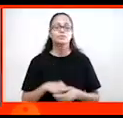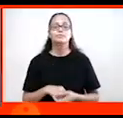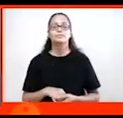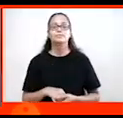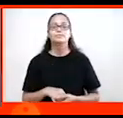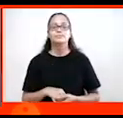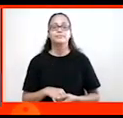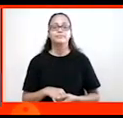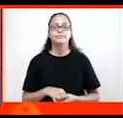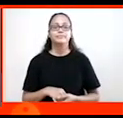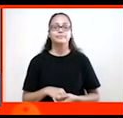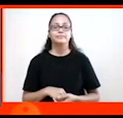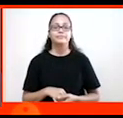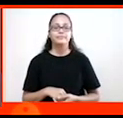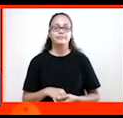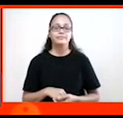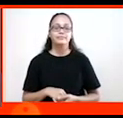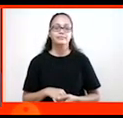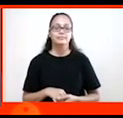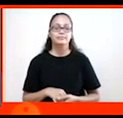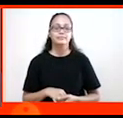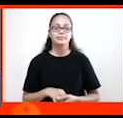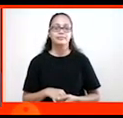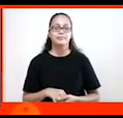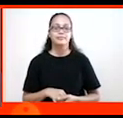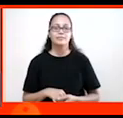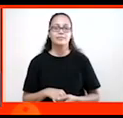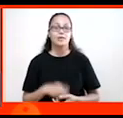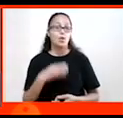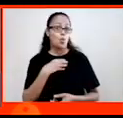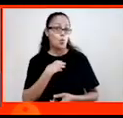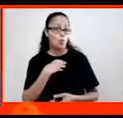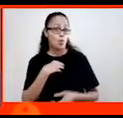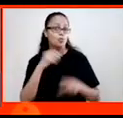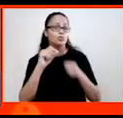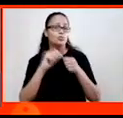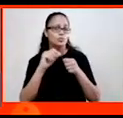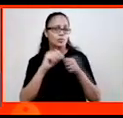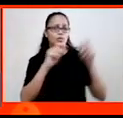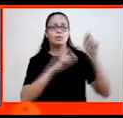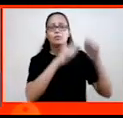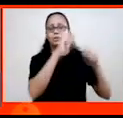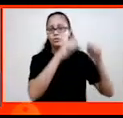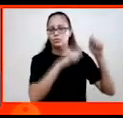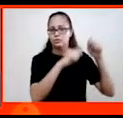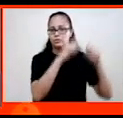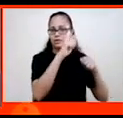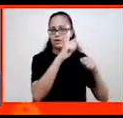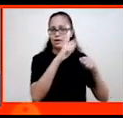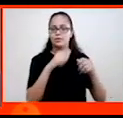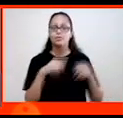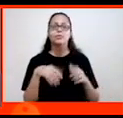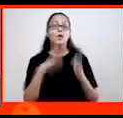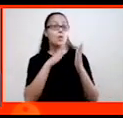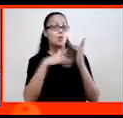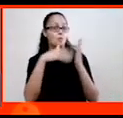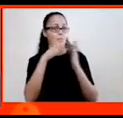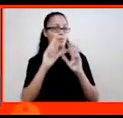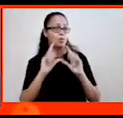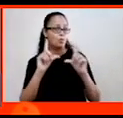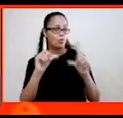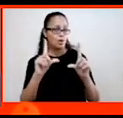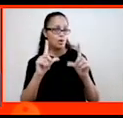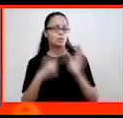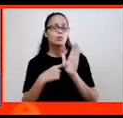isso. Bom, modo de produção industrial. Aqui nós temos uma obra, que